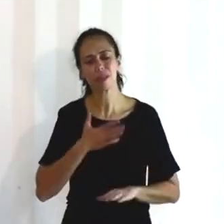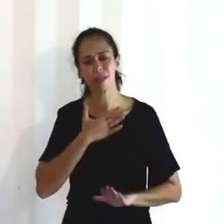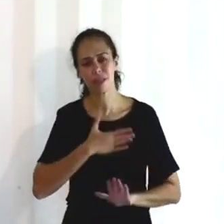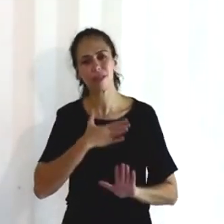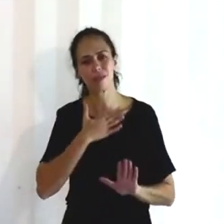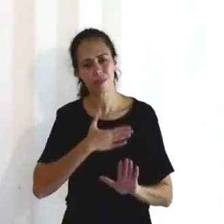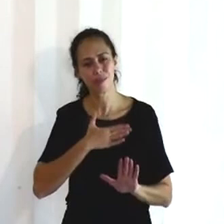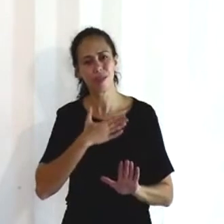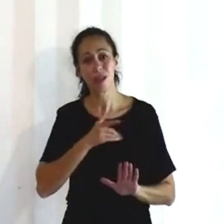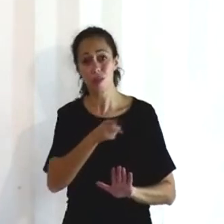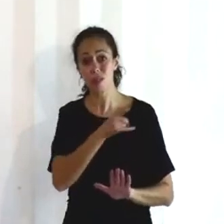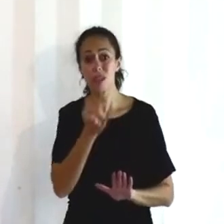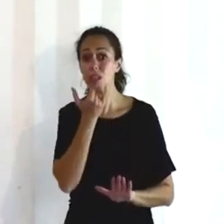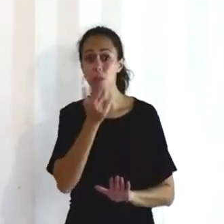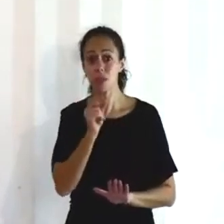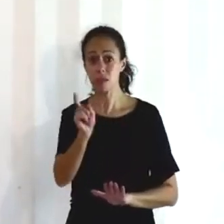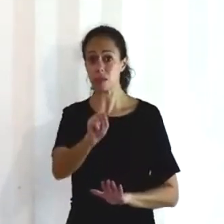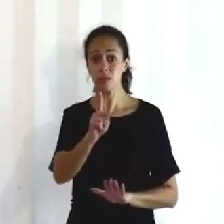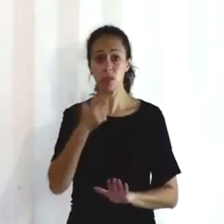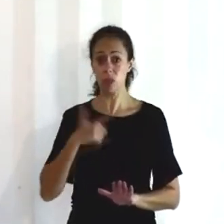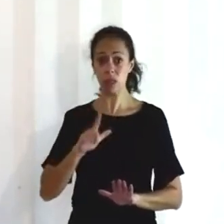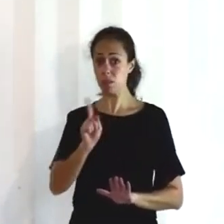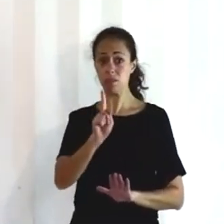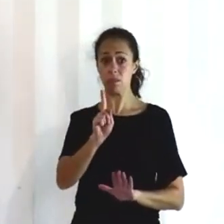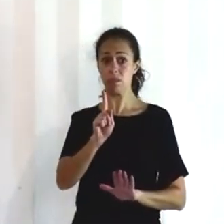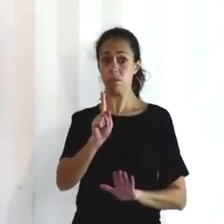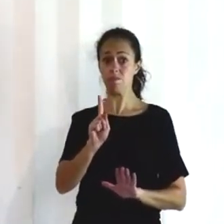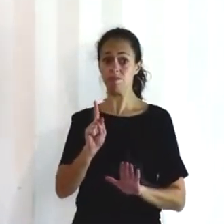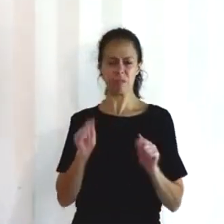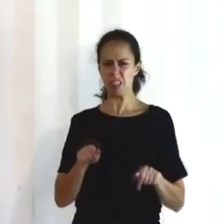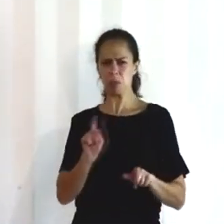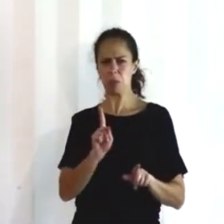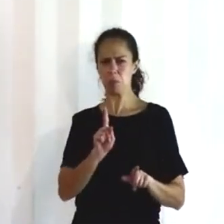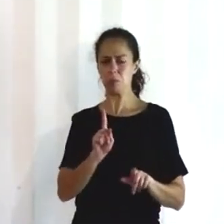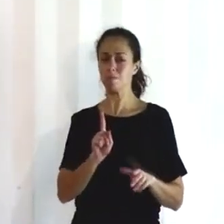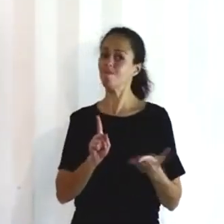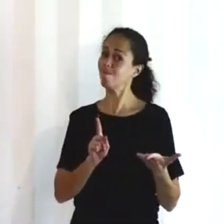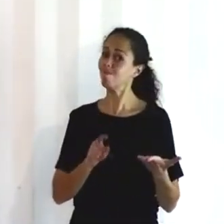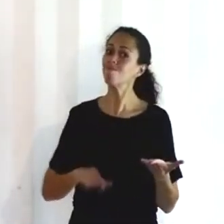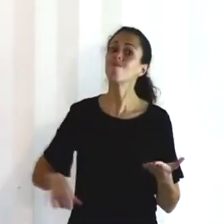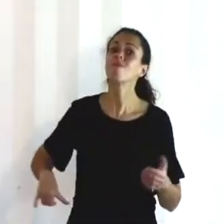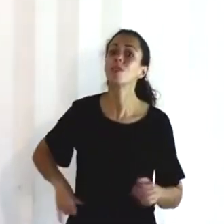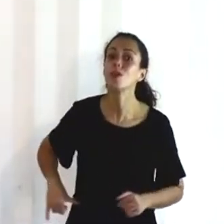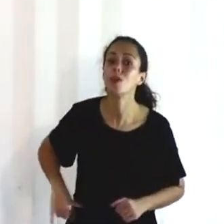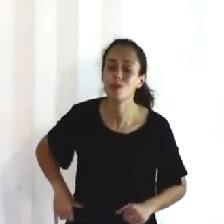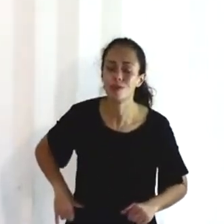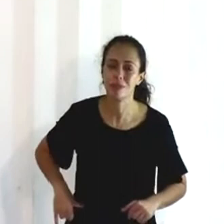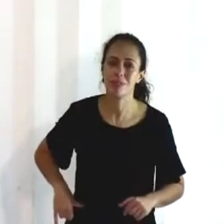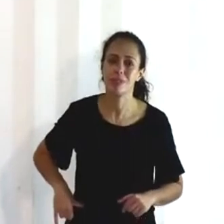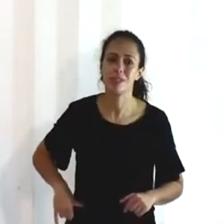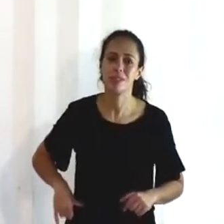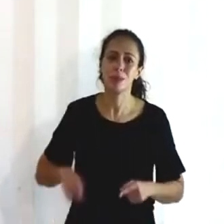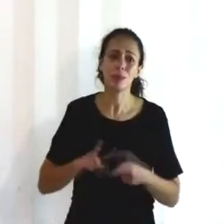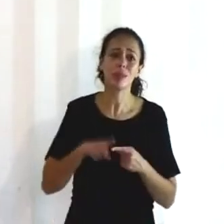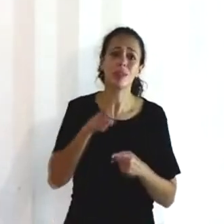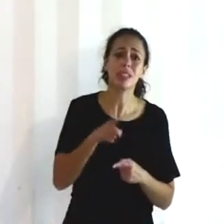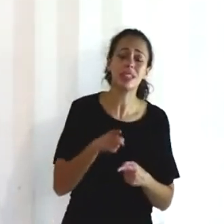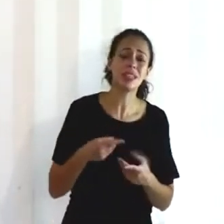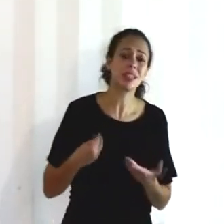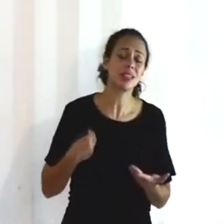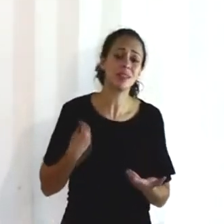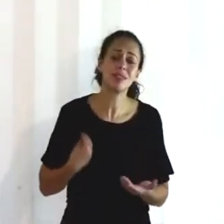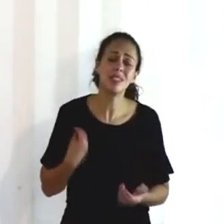perdoar, sofre e vai sofrer ainda mais, porque não conseguiu viver a mensagem do seu